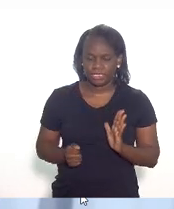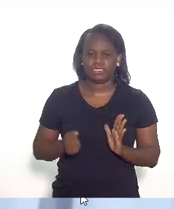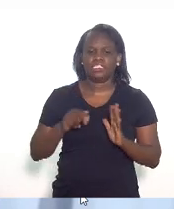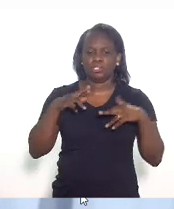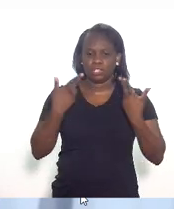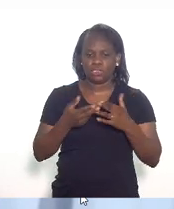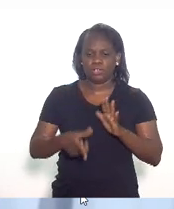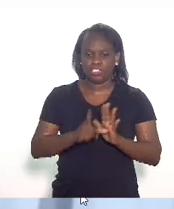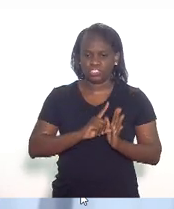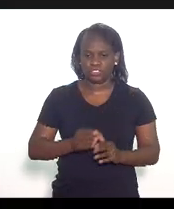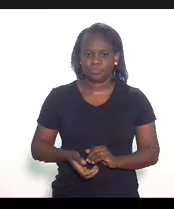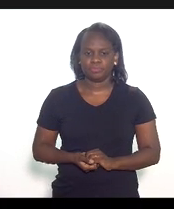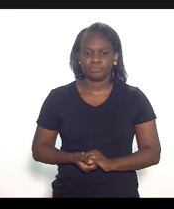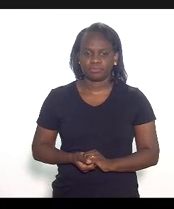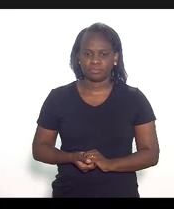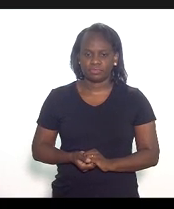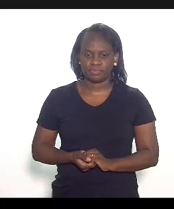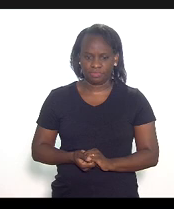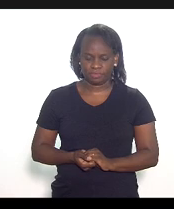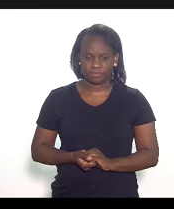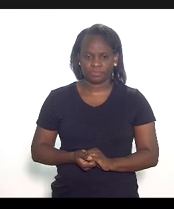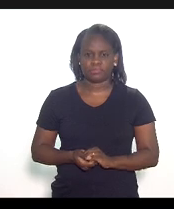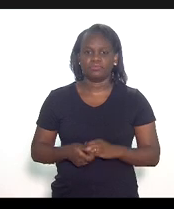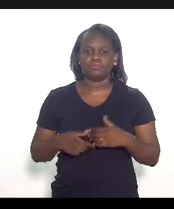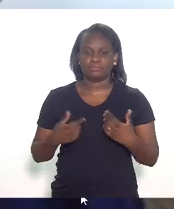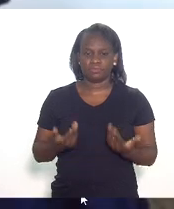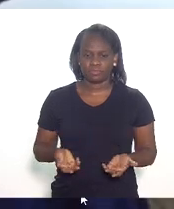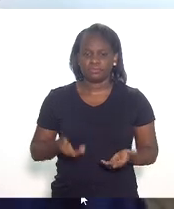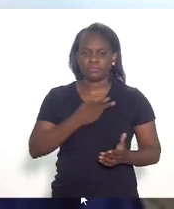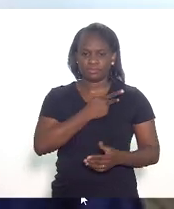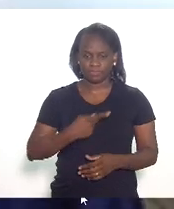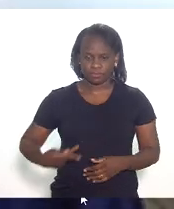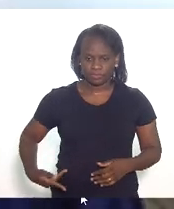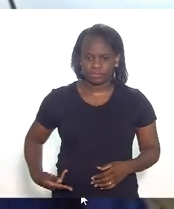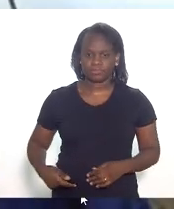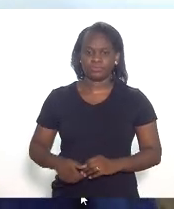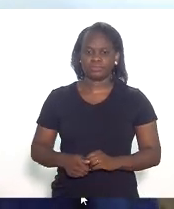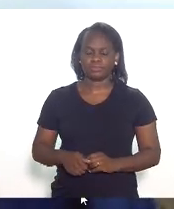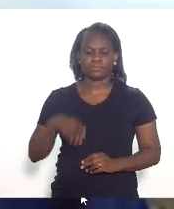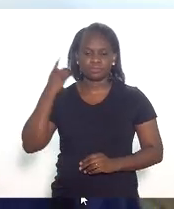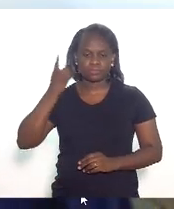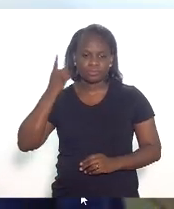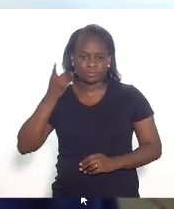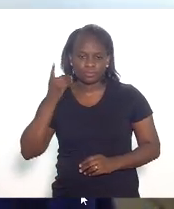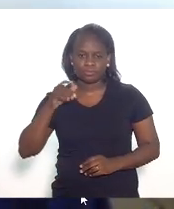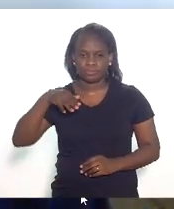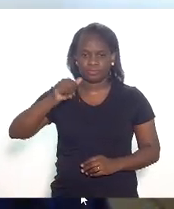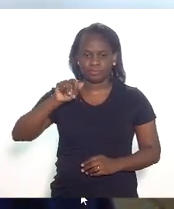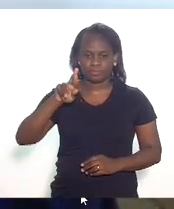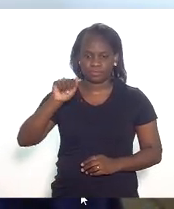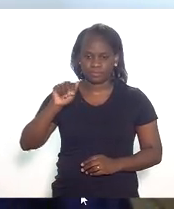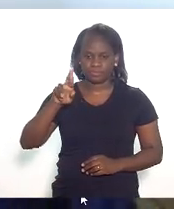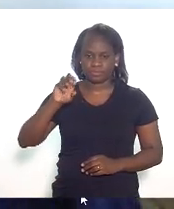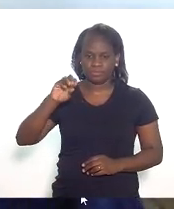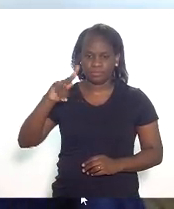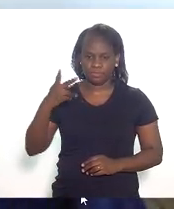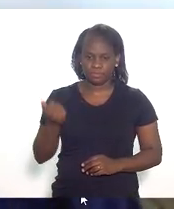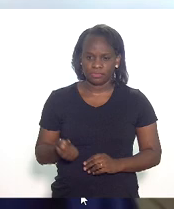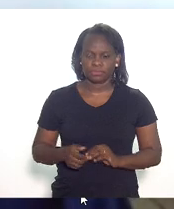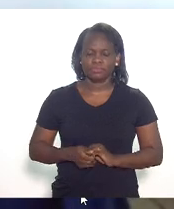ata da sessão anterior. Senhora presidente, deputada Marta Rocha,